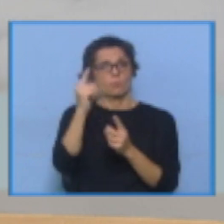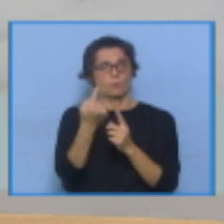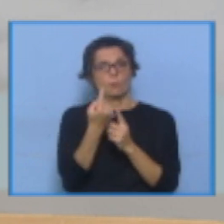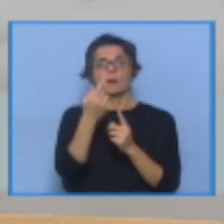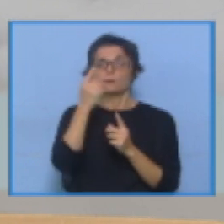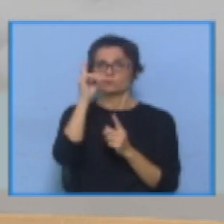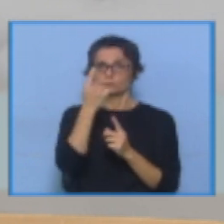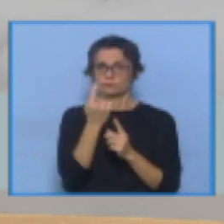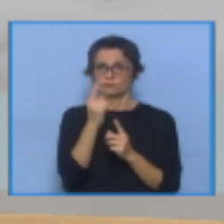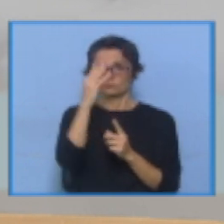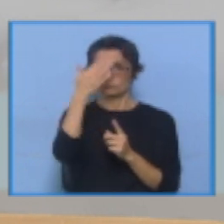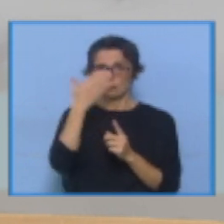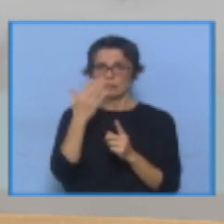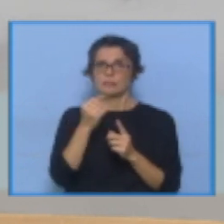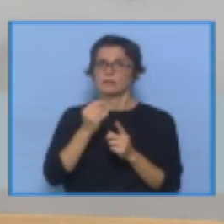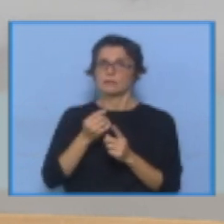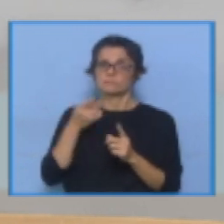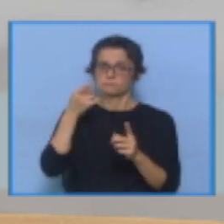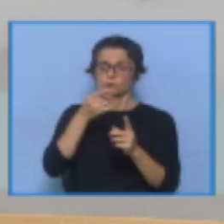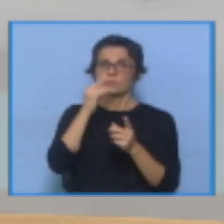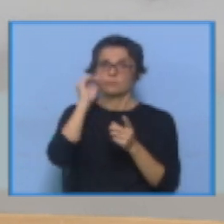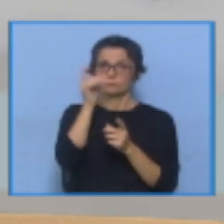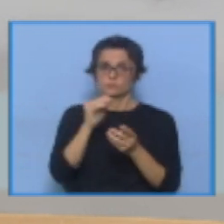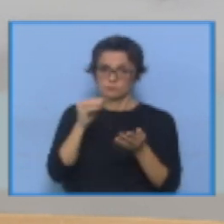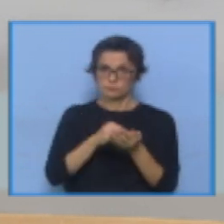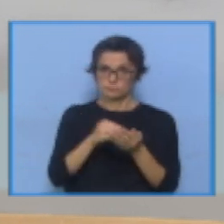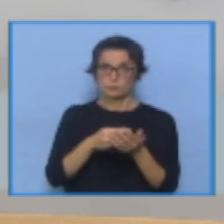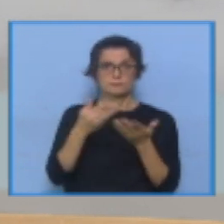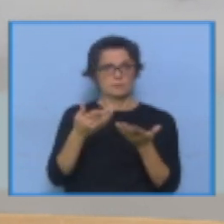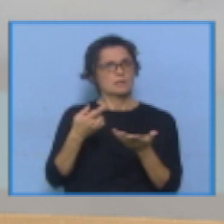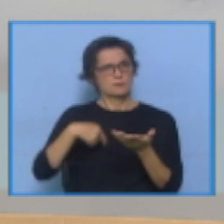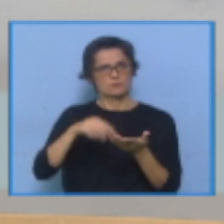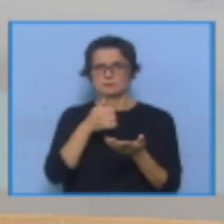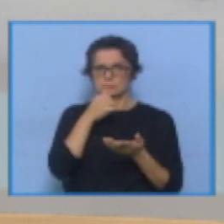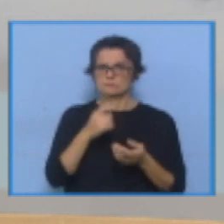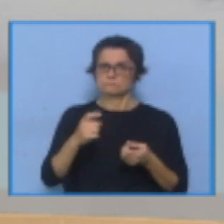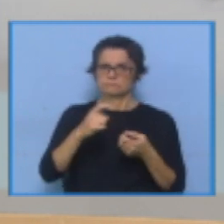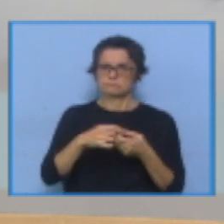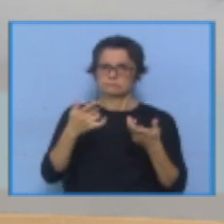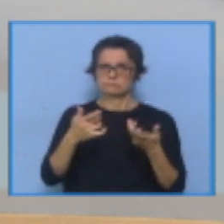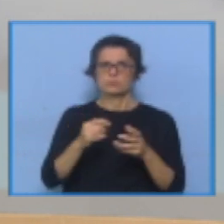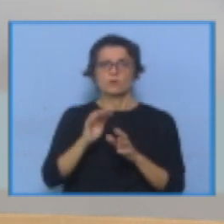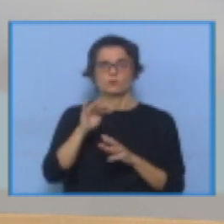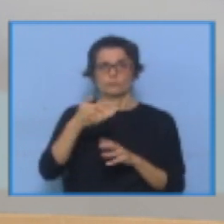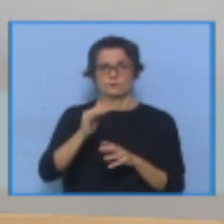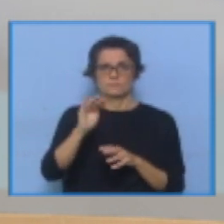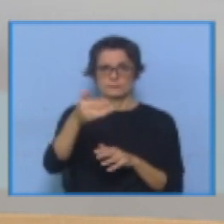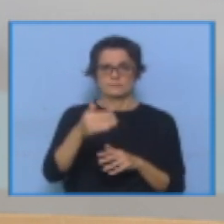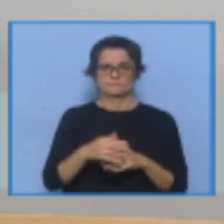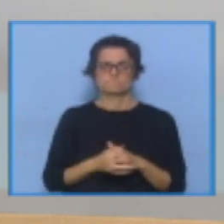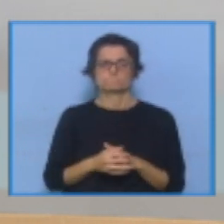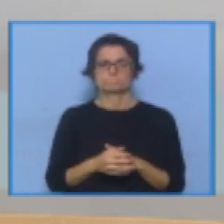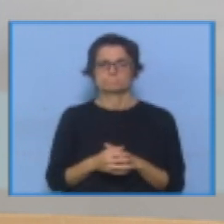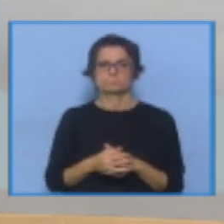que o faz. Portanto, quisemos associar-nos a isso. Portanto, este dia será celebrado na semana seguinte, no fim de semana seguinte.